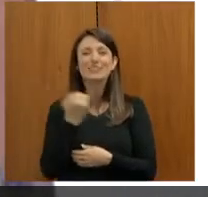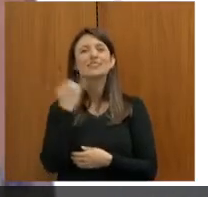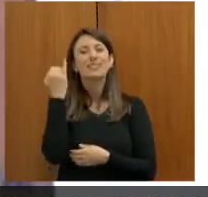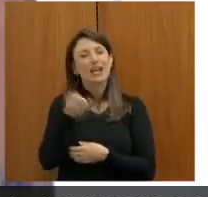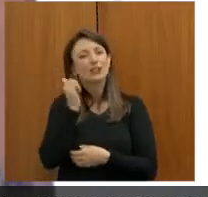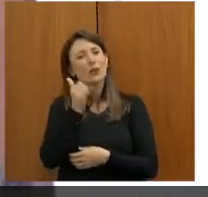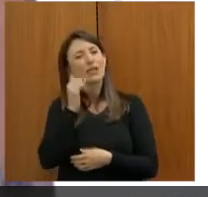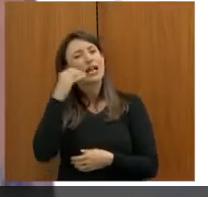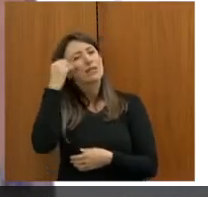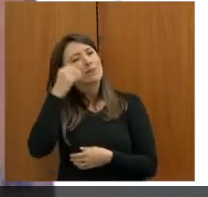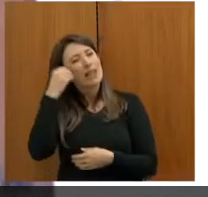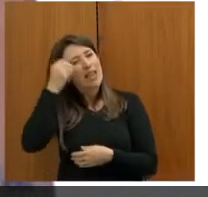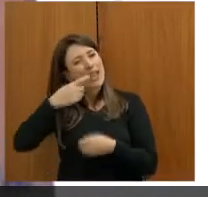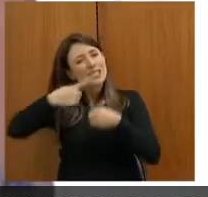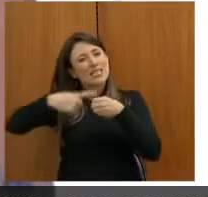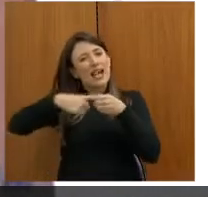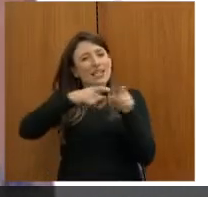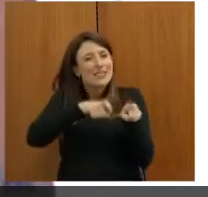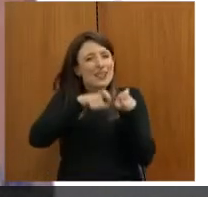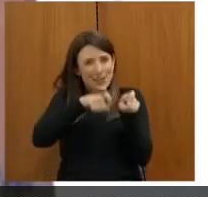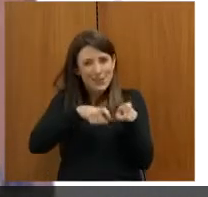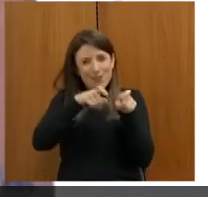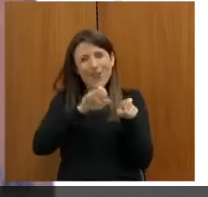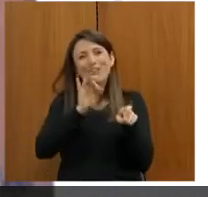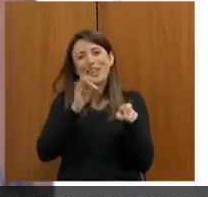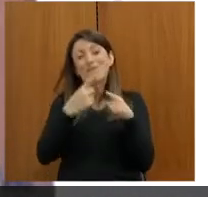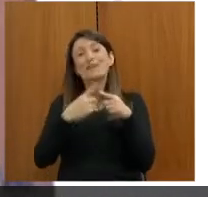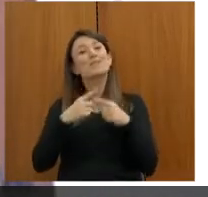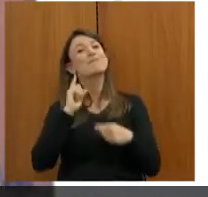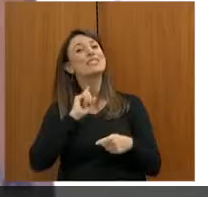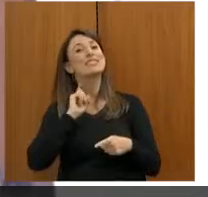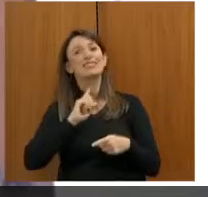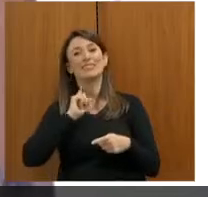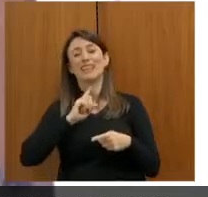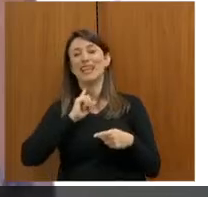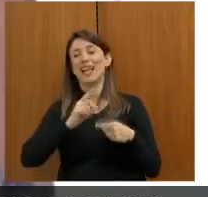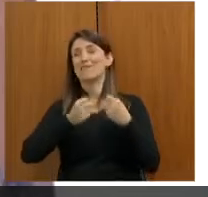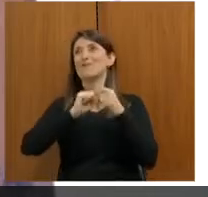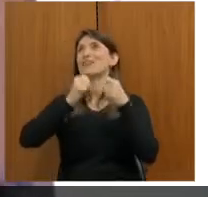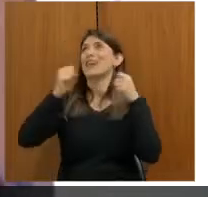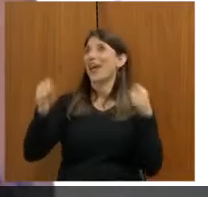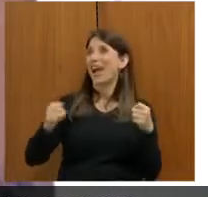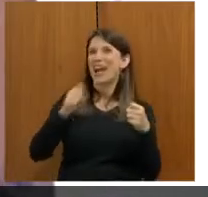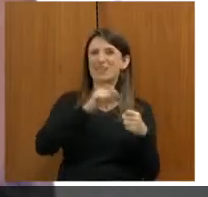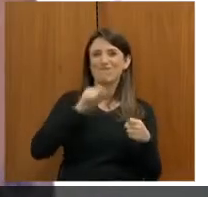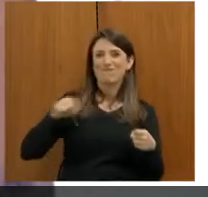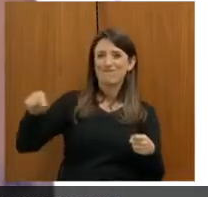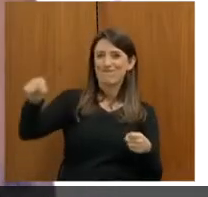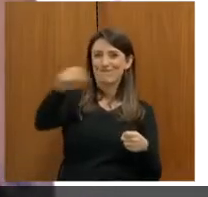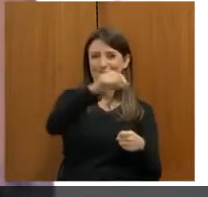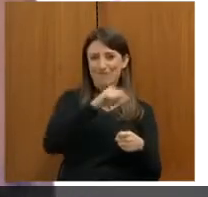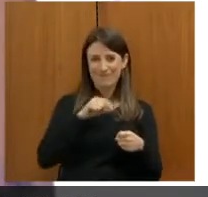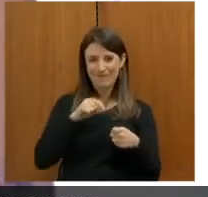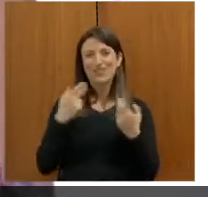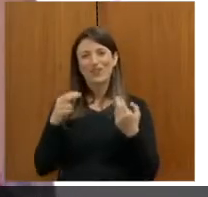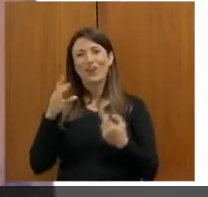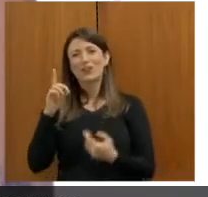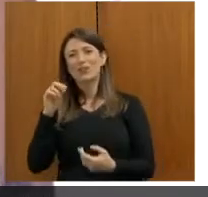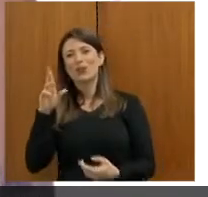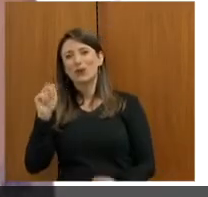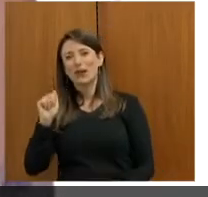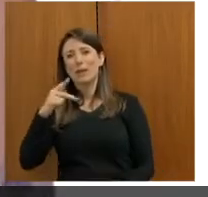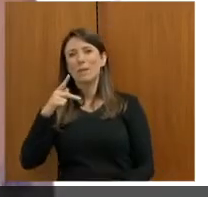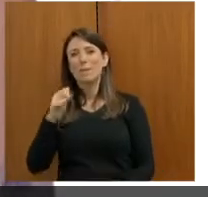nossas experiências o interior é nós que estamos na nossa Minas Gerais é muito grande e como disse a Doutora